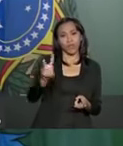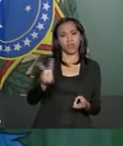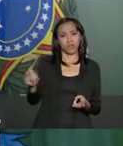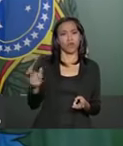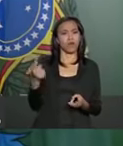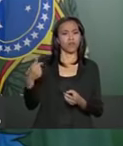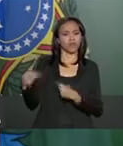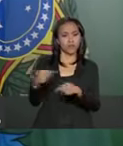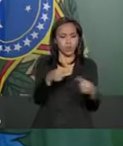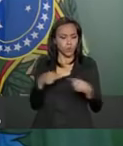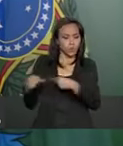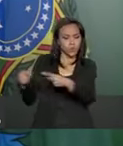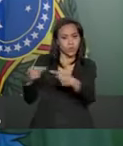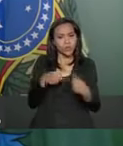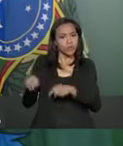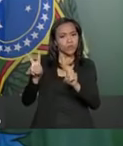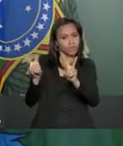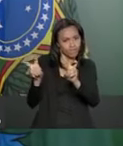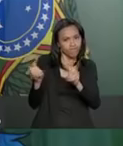tratar